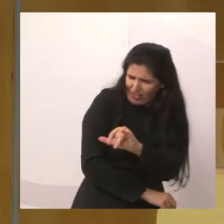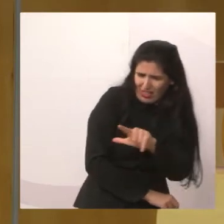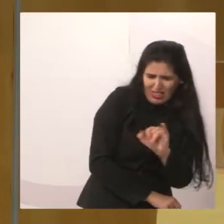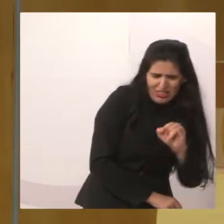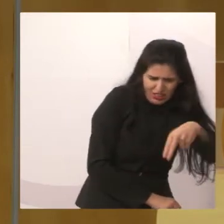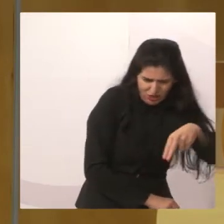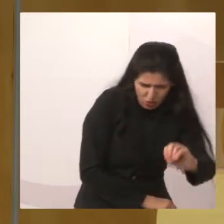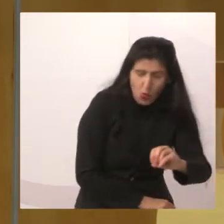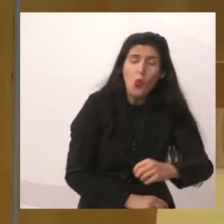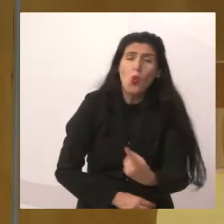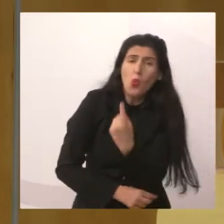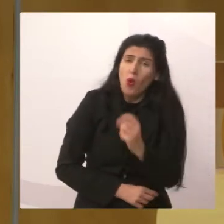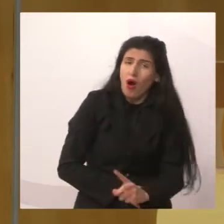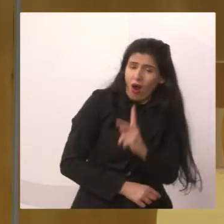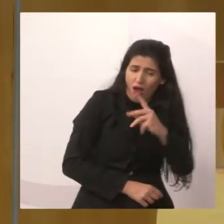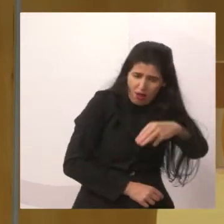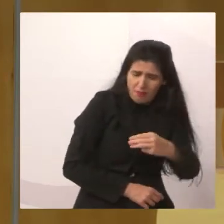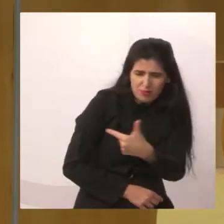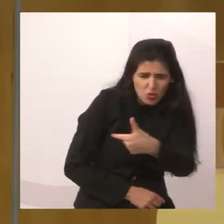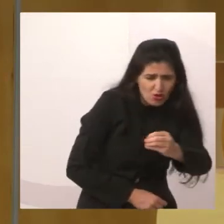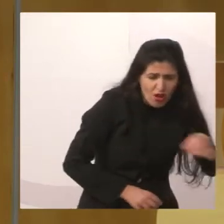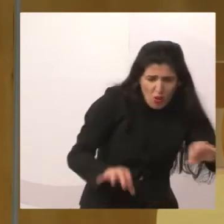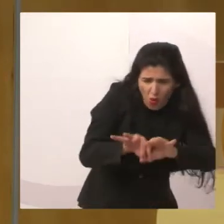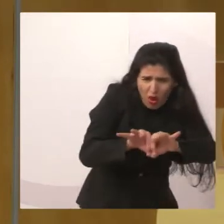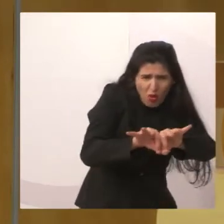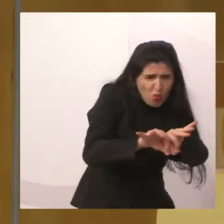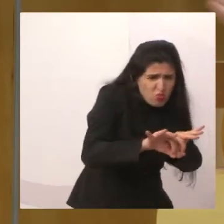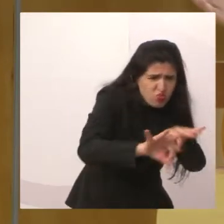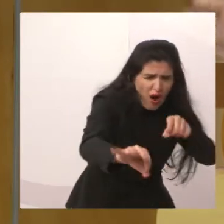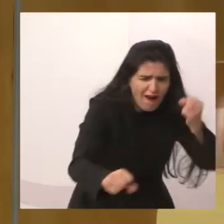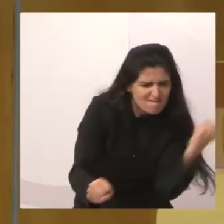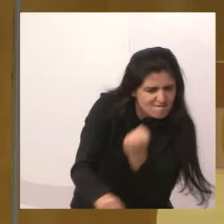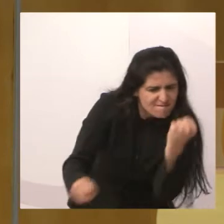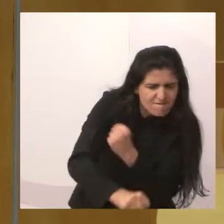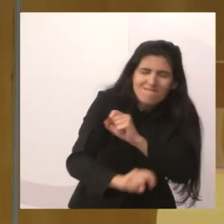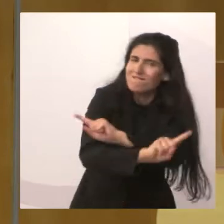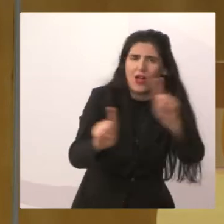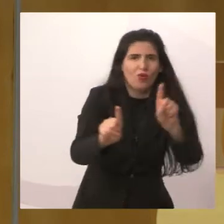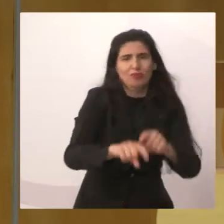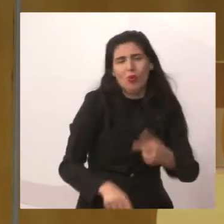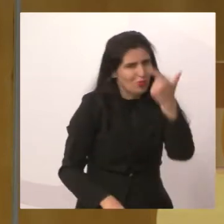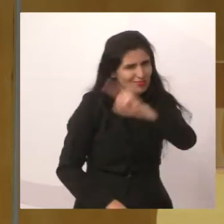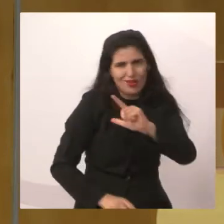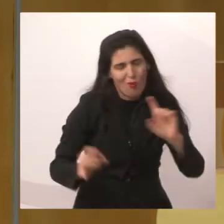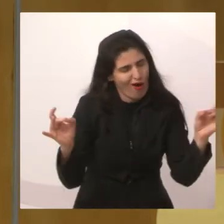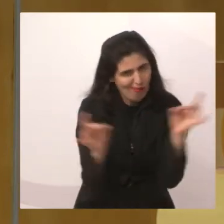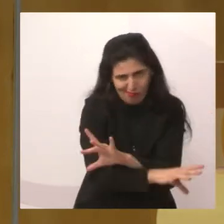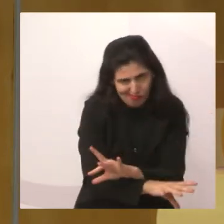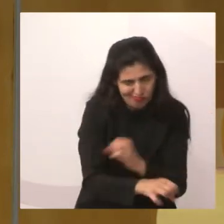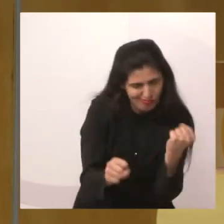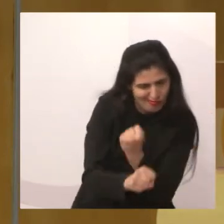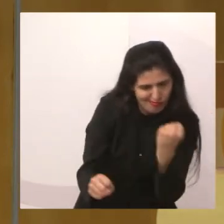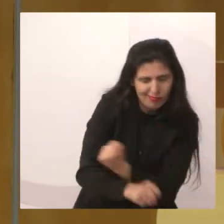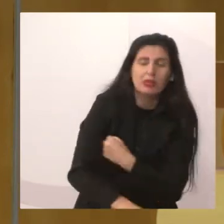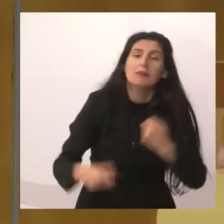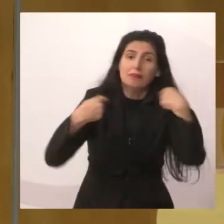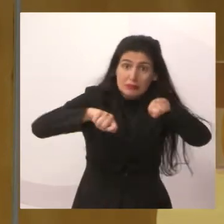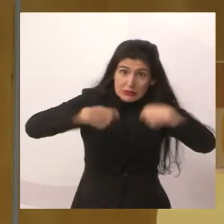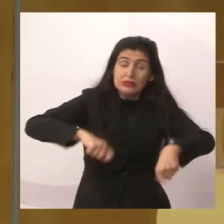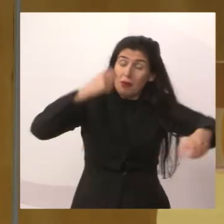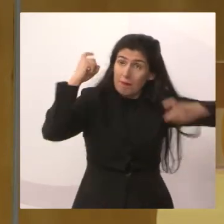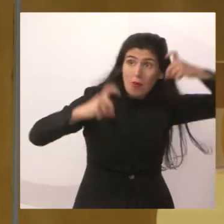km de asfalto, não teve continuidade. É isso que se devia preocupar o atual governo. É com essas